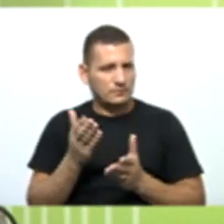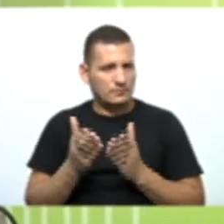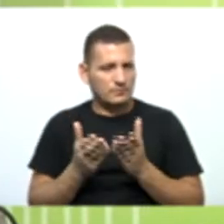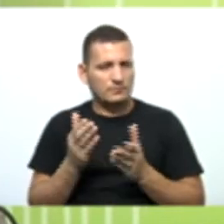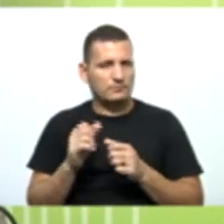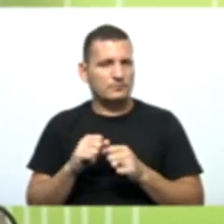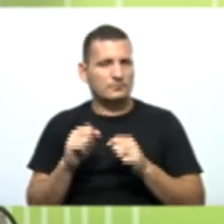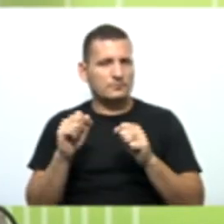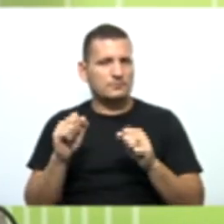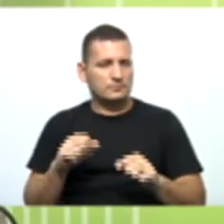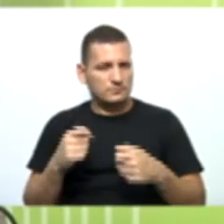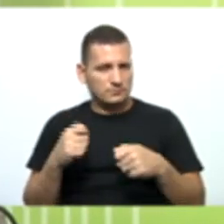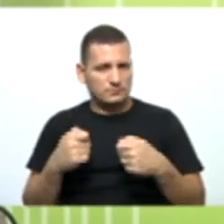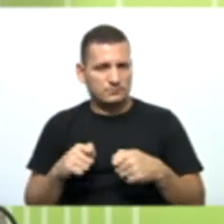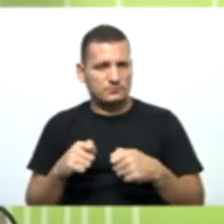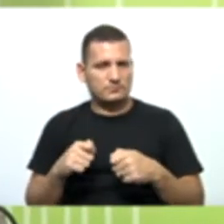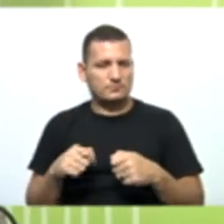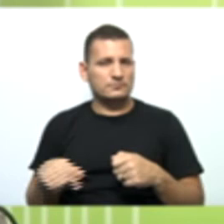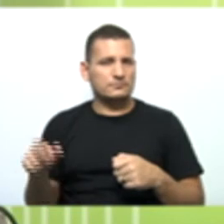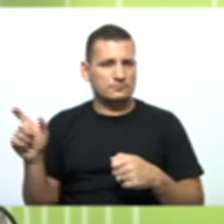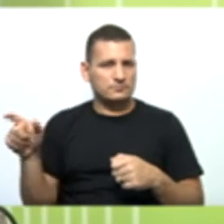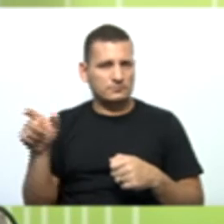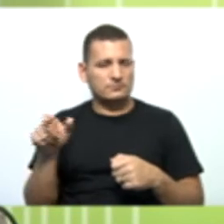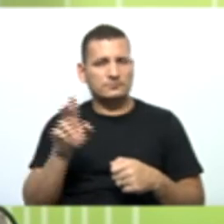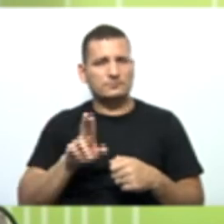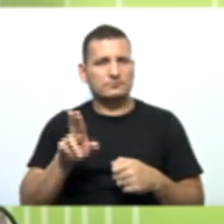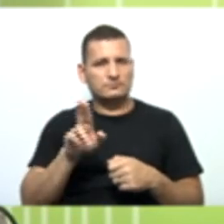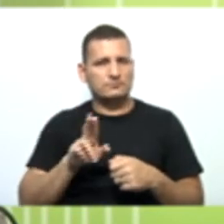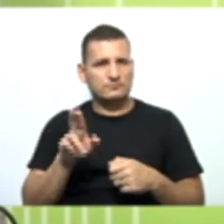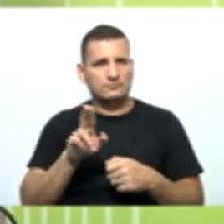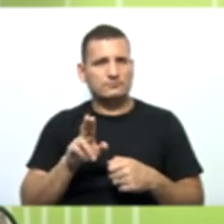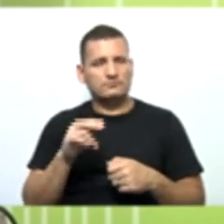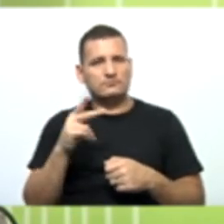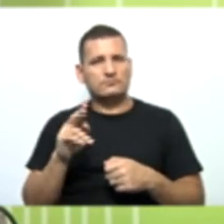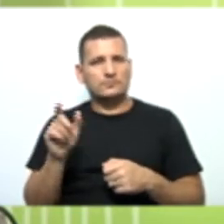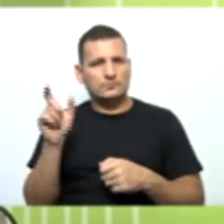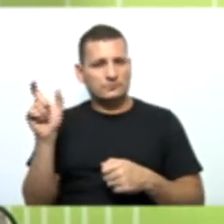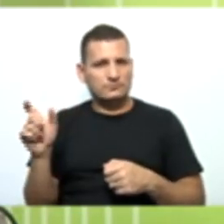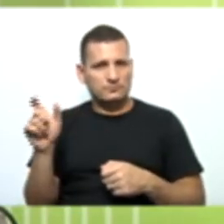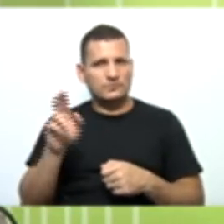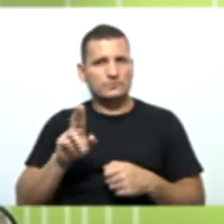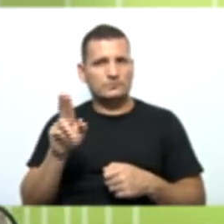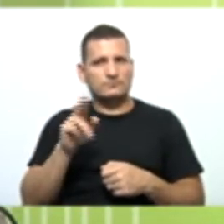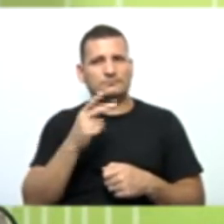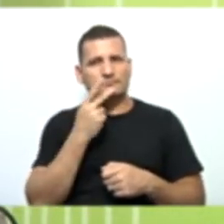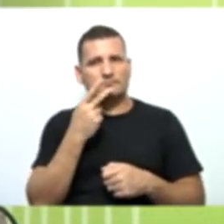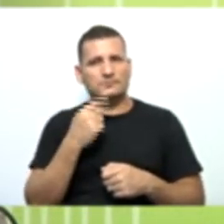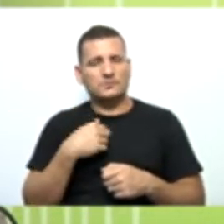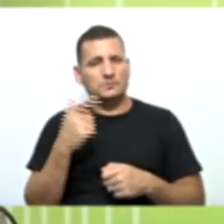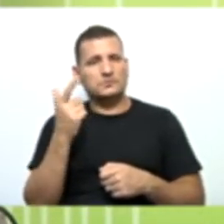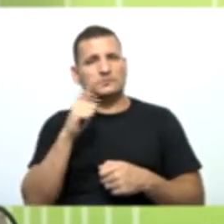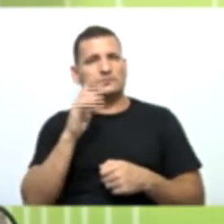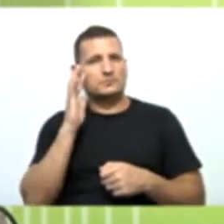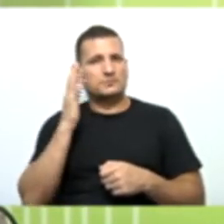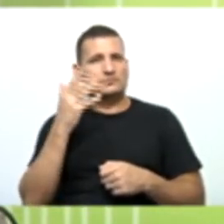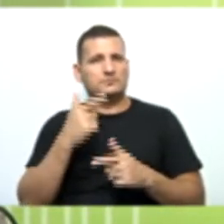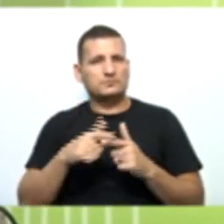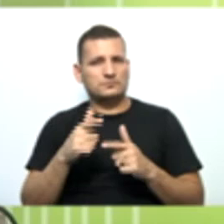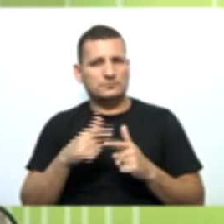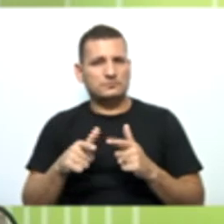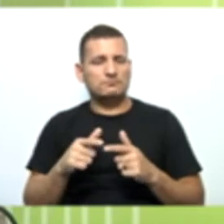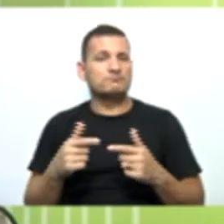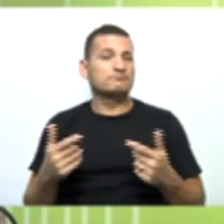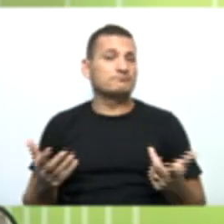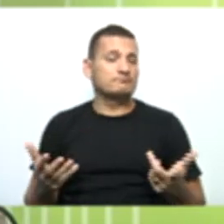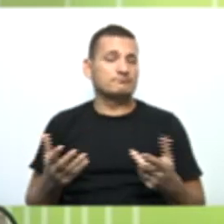Vai atender a necessidade do seu usuário? O seu usuário fala, poxa, conseguiu resolver o meu problema aqui. E